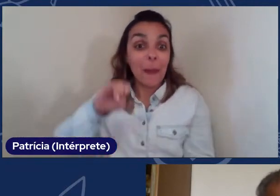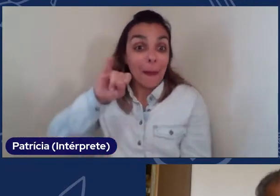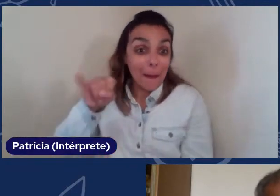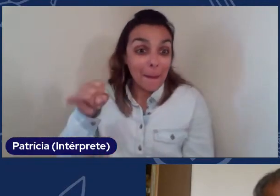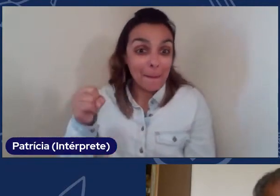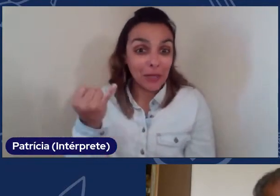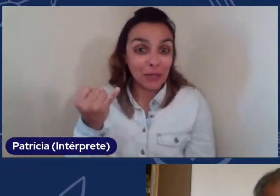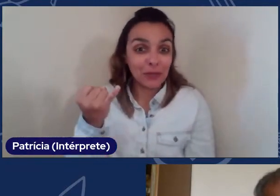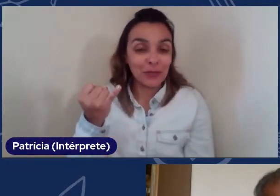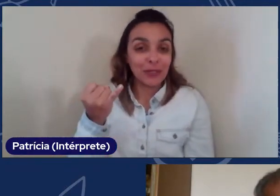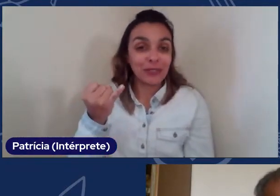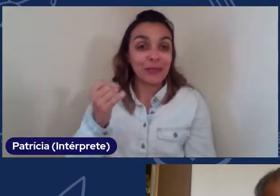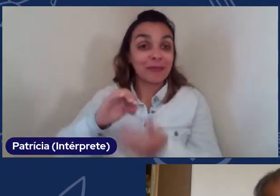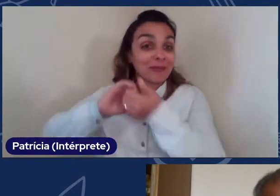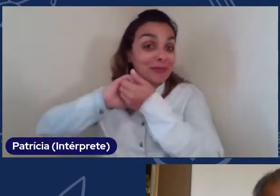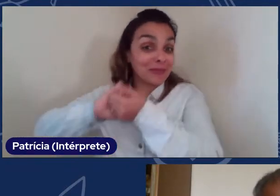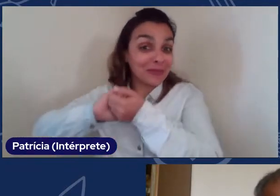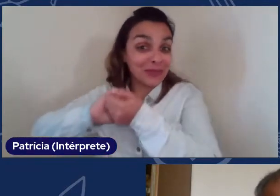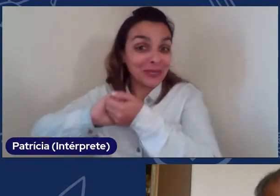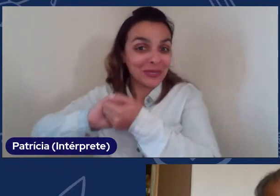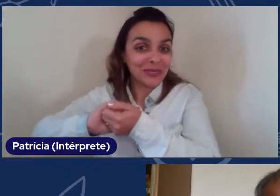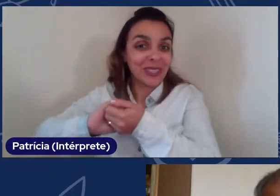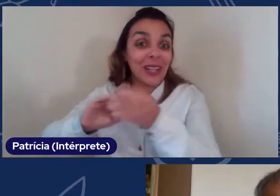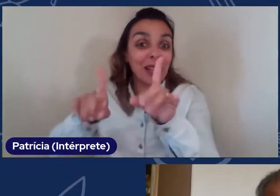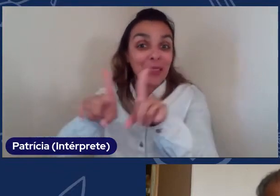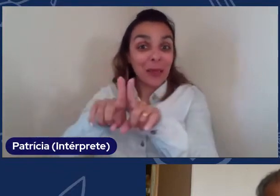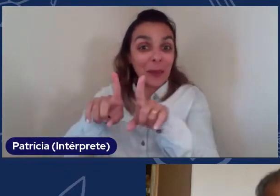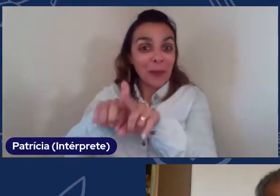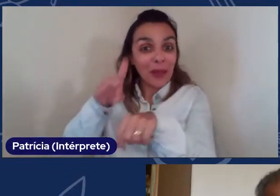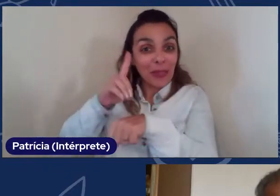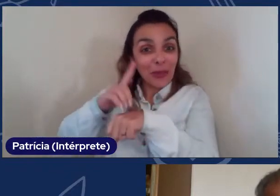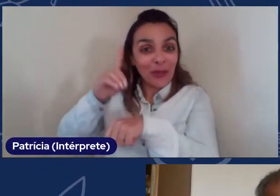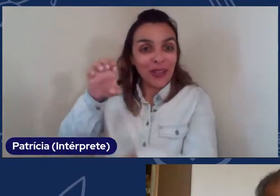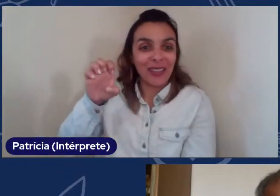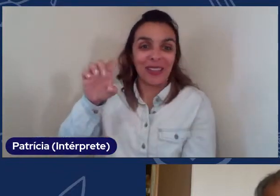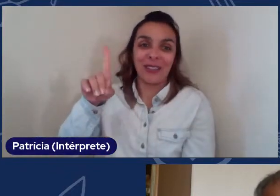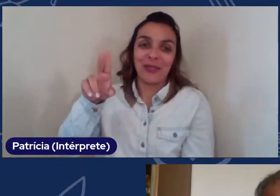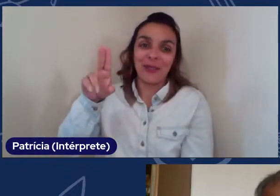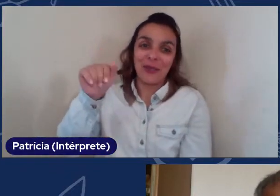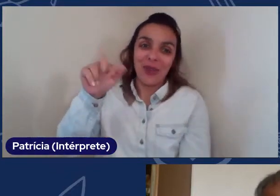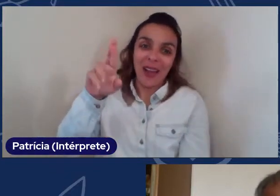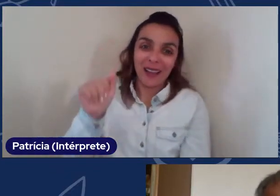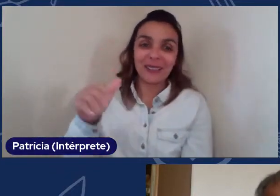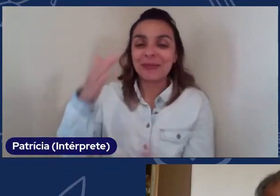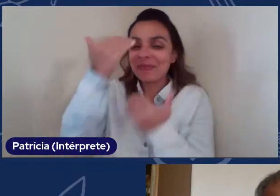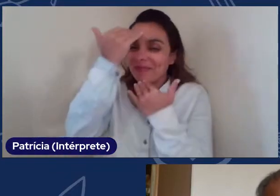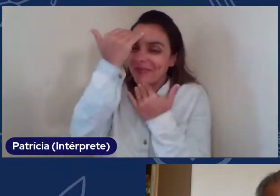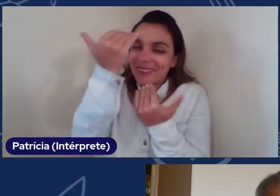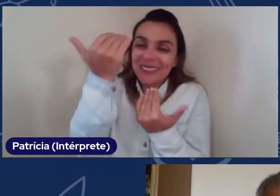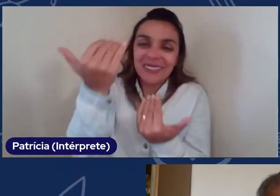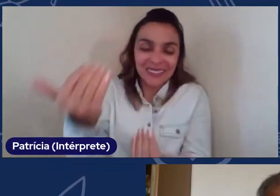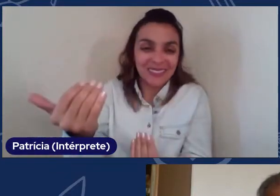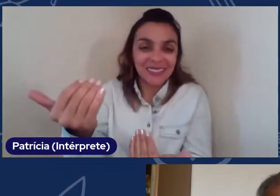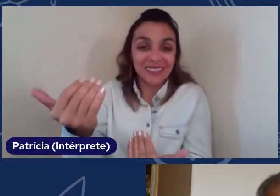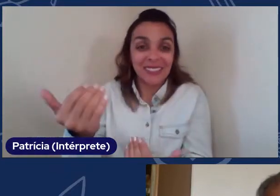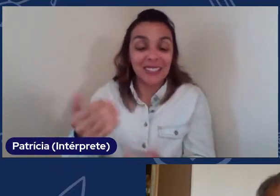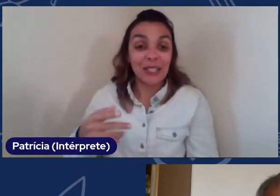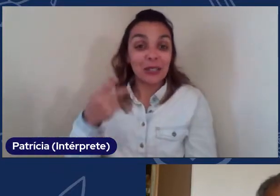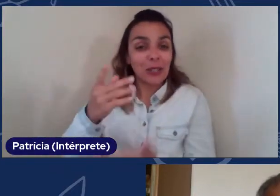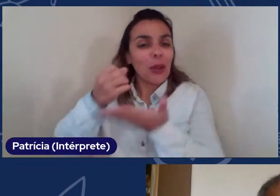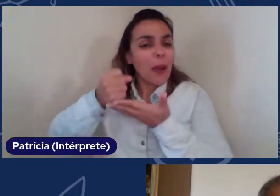a mi amigo, el doctor Eduardo Valle. Muchas gracias por el apoyo